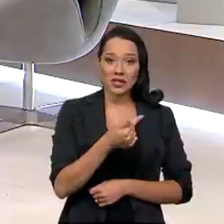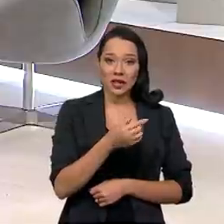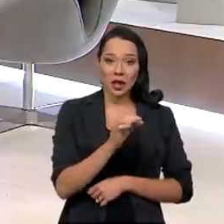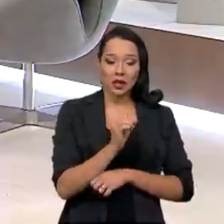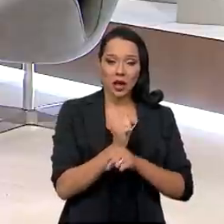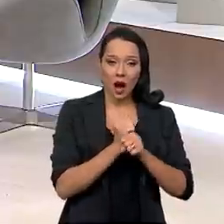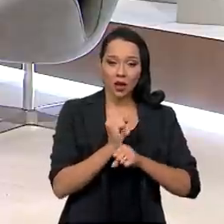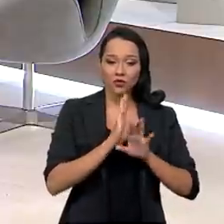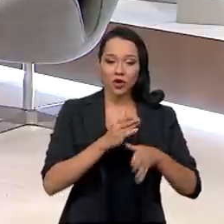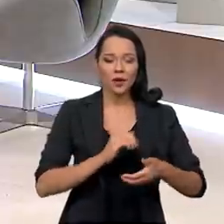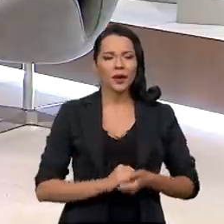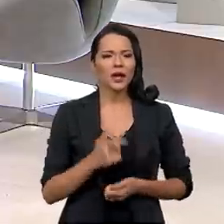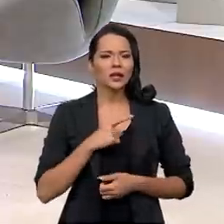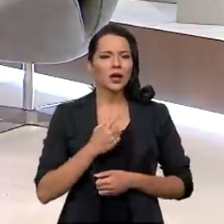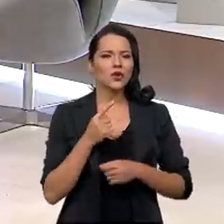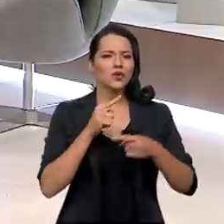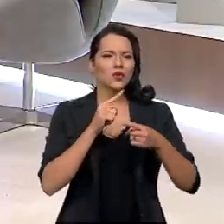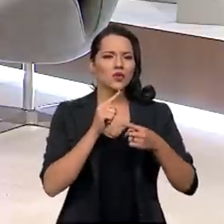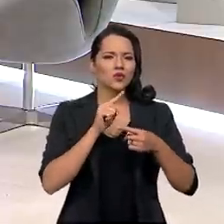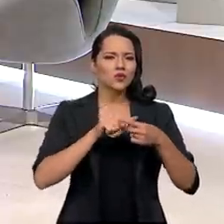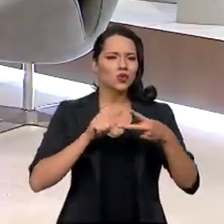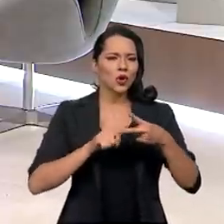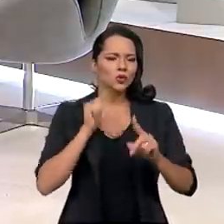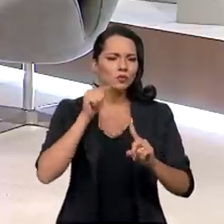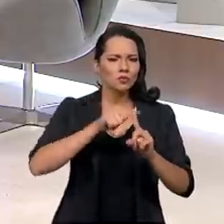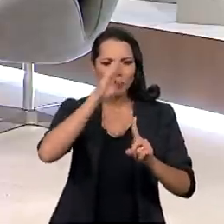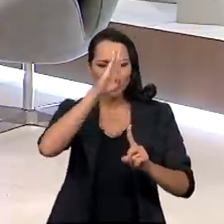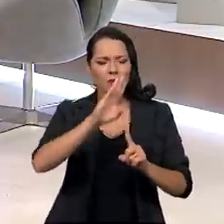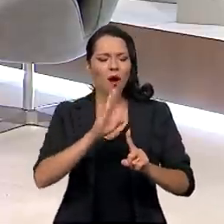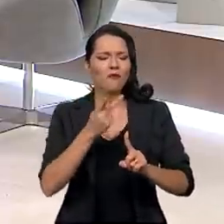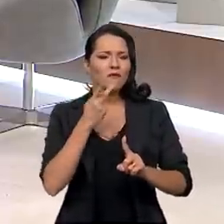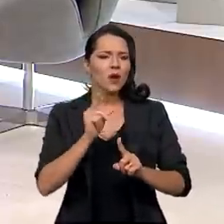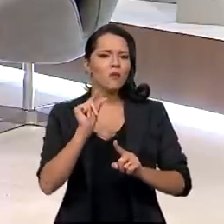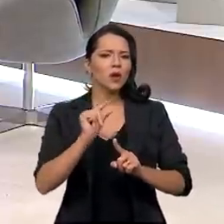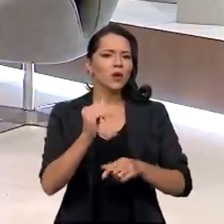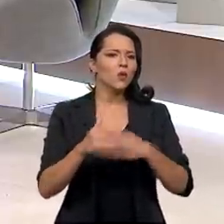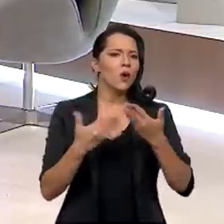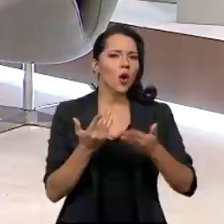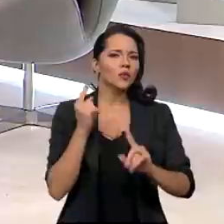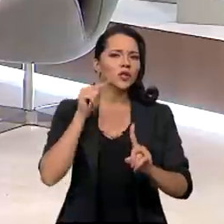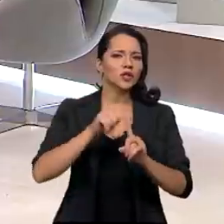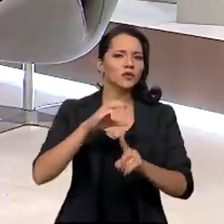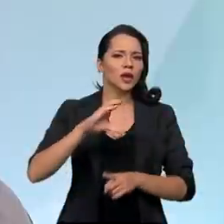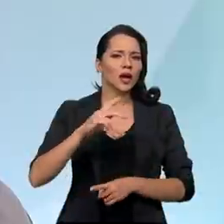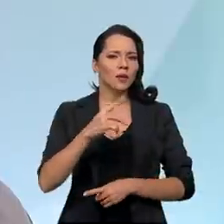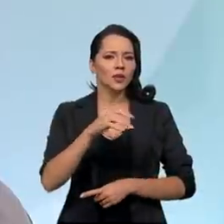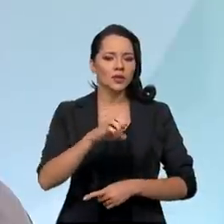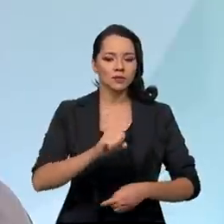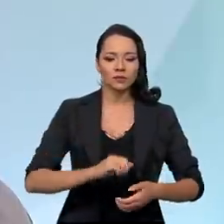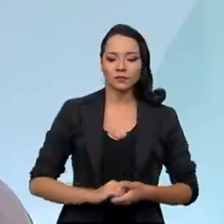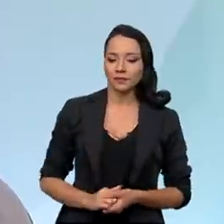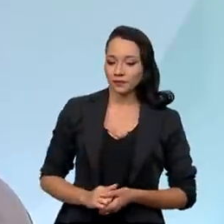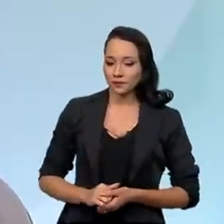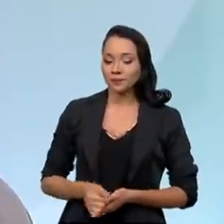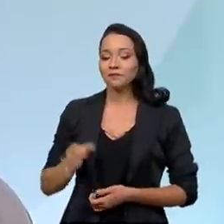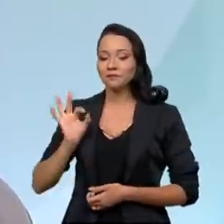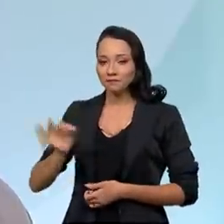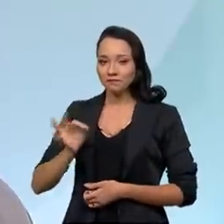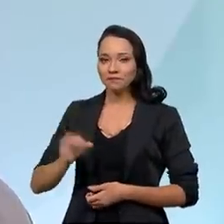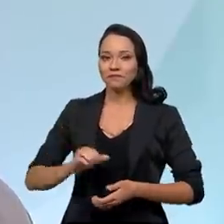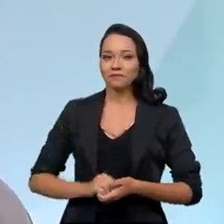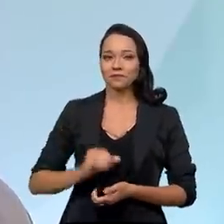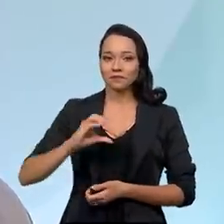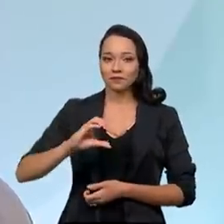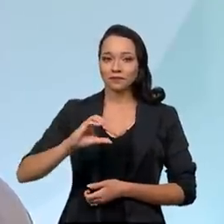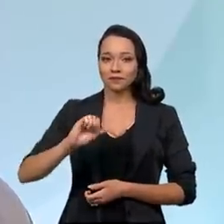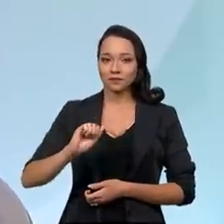ela tem duas grandes missões. Não é isso, presidente? Fala um pouquinho para a gente dessas missões da CAPES. Pois é, Paulo, a